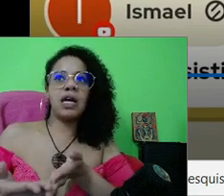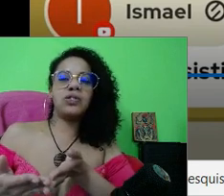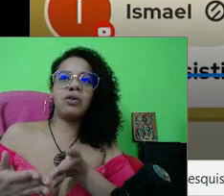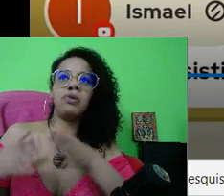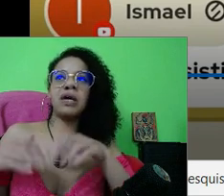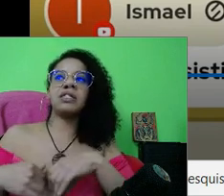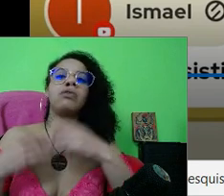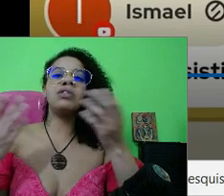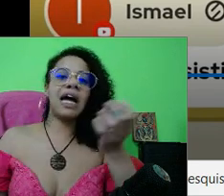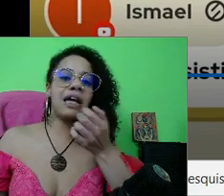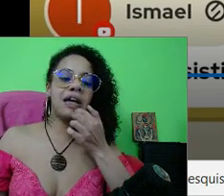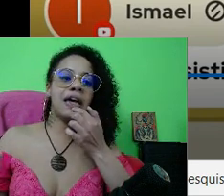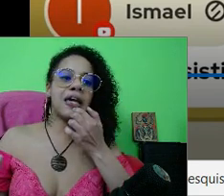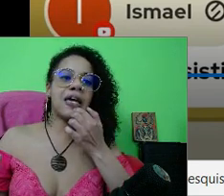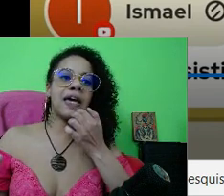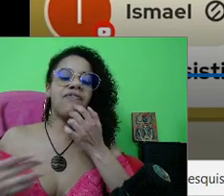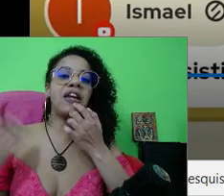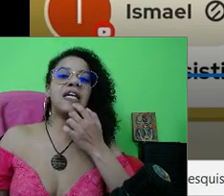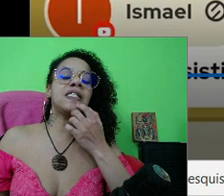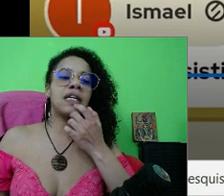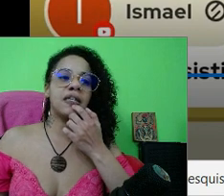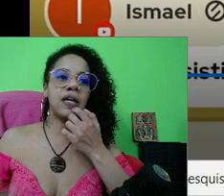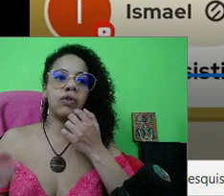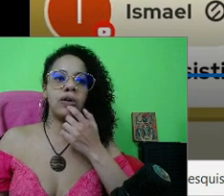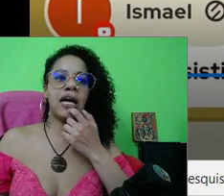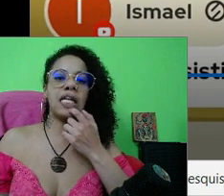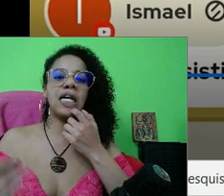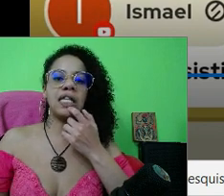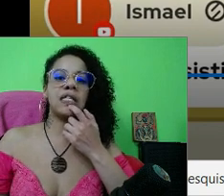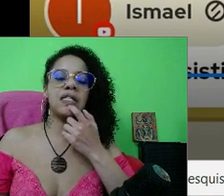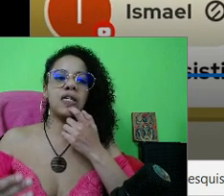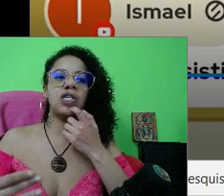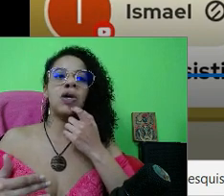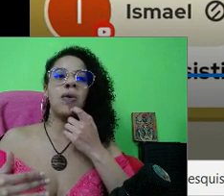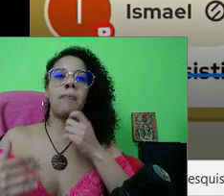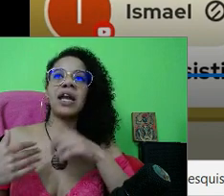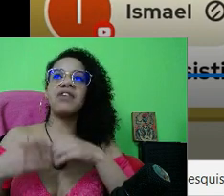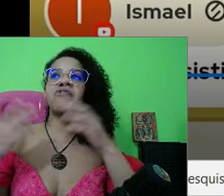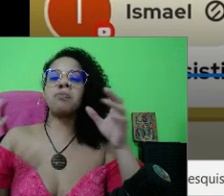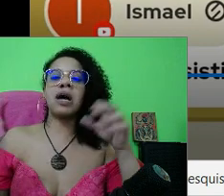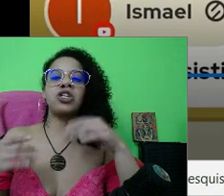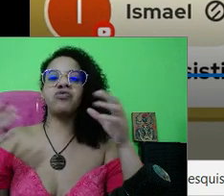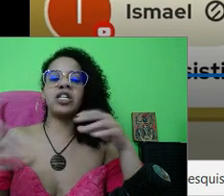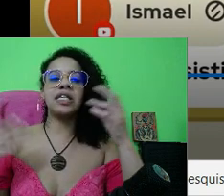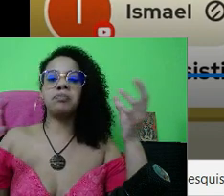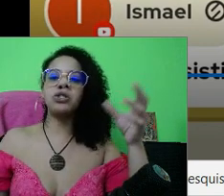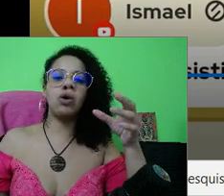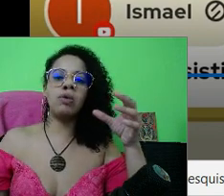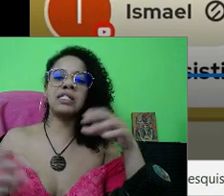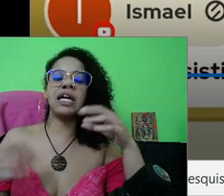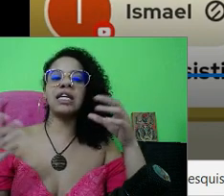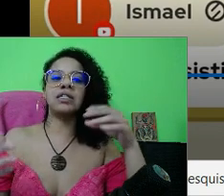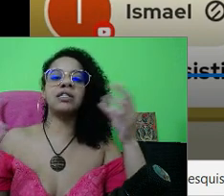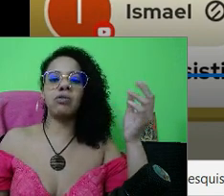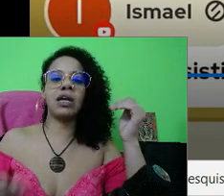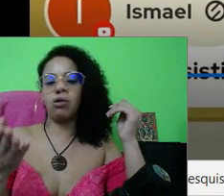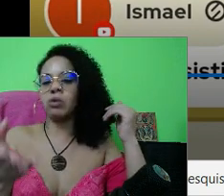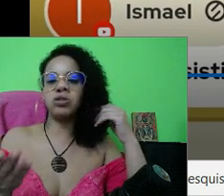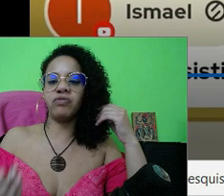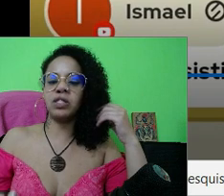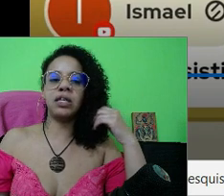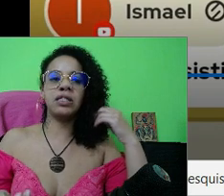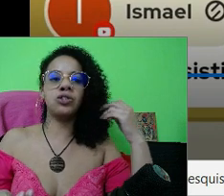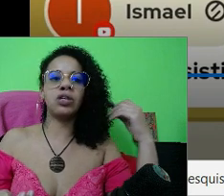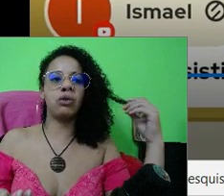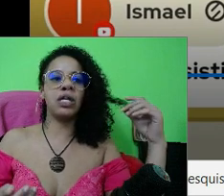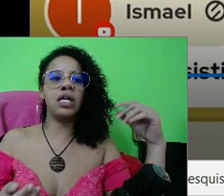E também era sobre uma questão da referência que é colocada que é interessante para informar diversas pessoas né que assistem o